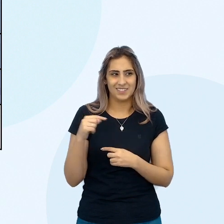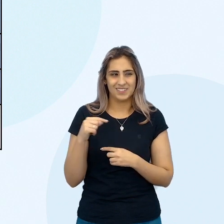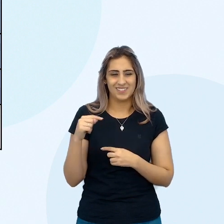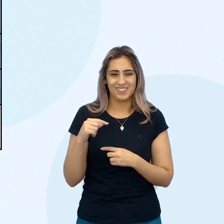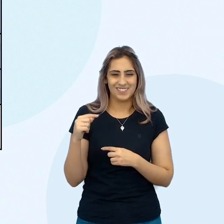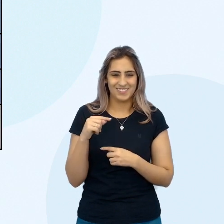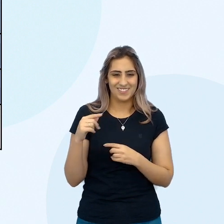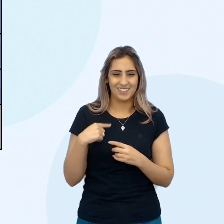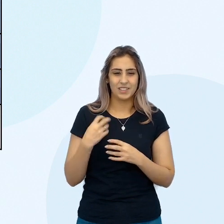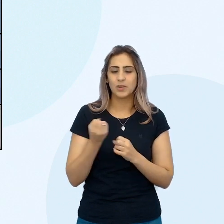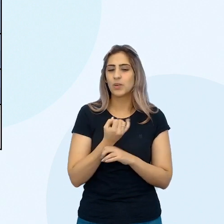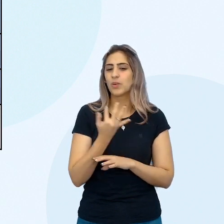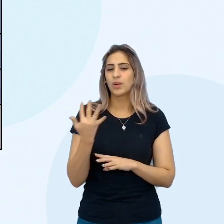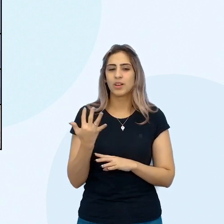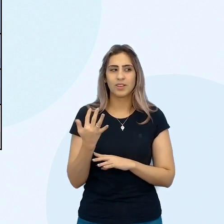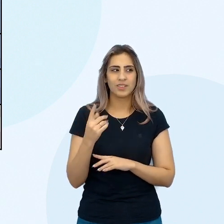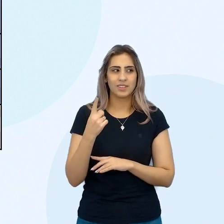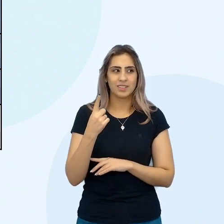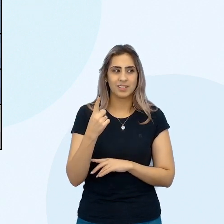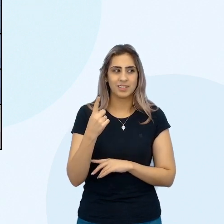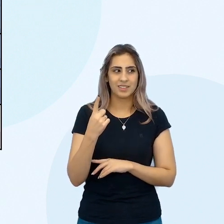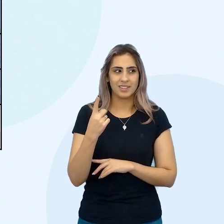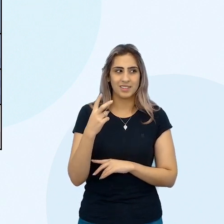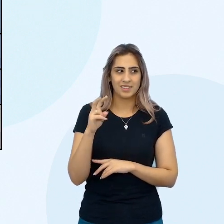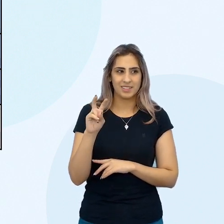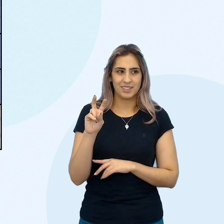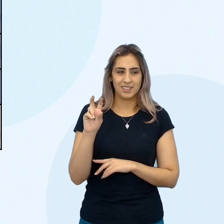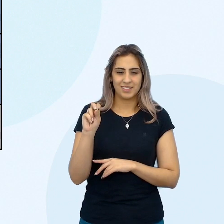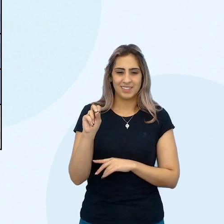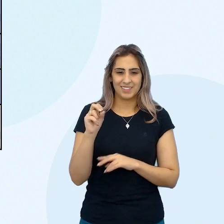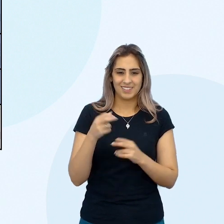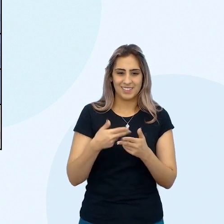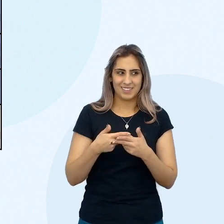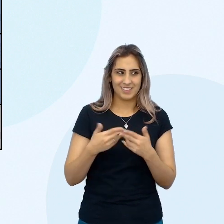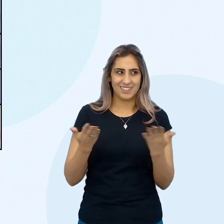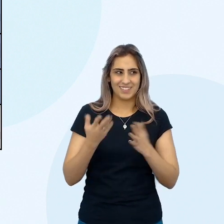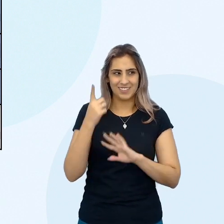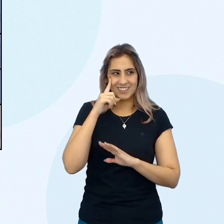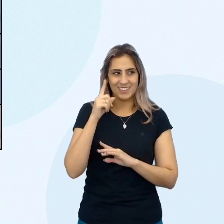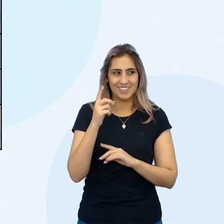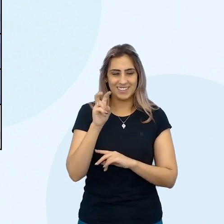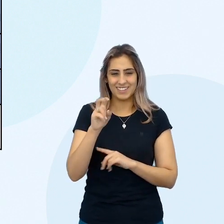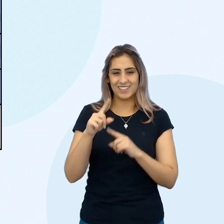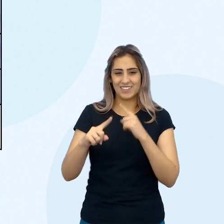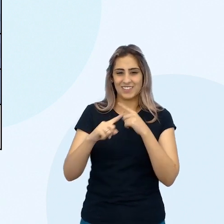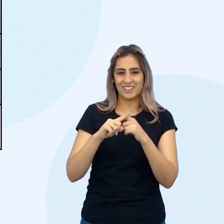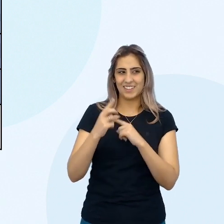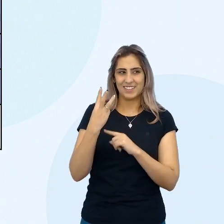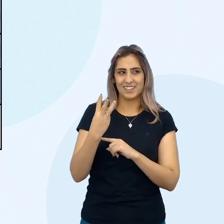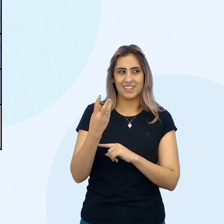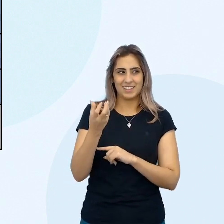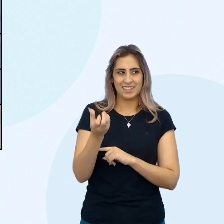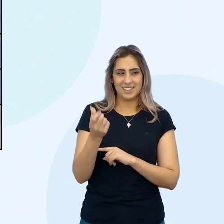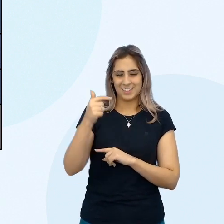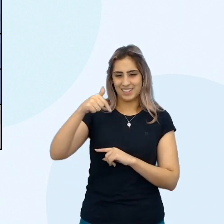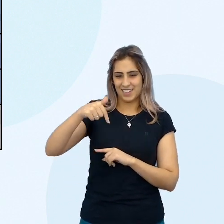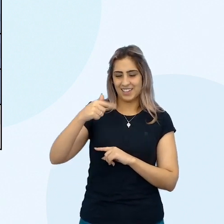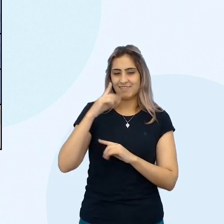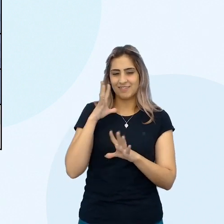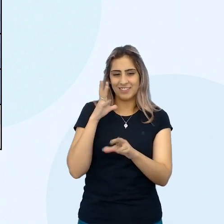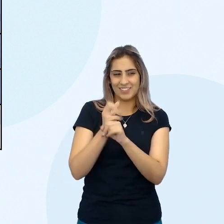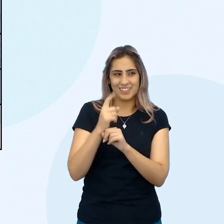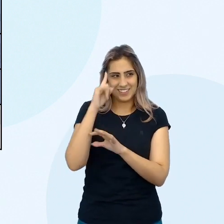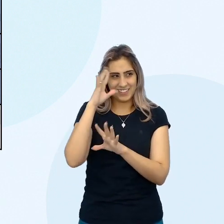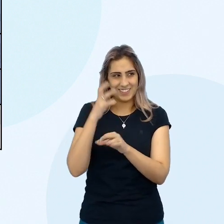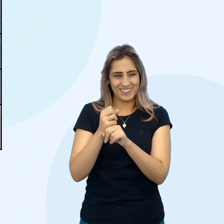sinal... Quanto deu? Temos aí 150, Roberto. Isso, dívida de 150. Okay. E o último, 5 vezes menos 37. 5 Também vezes. dá pra fazer de cabeça,